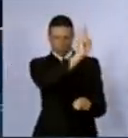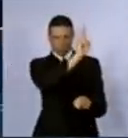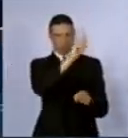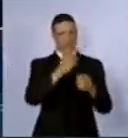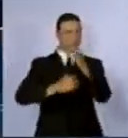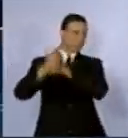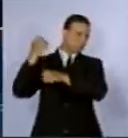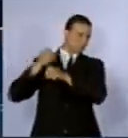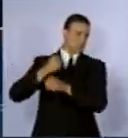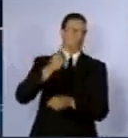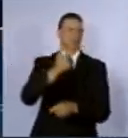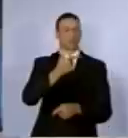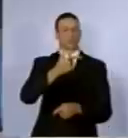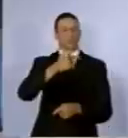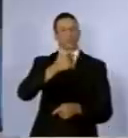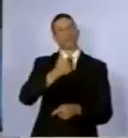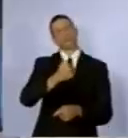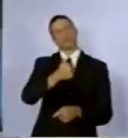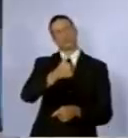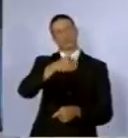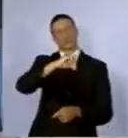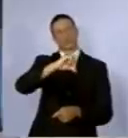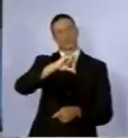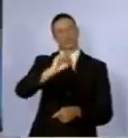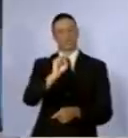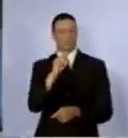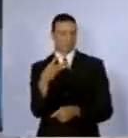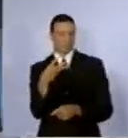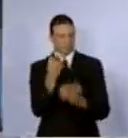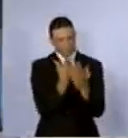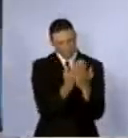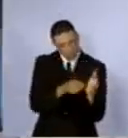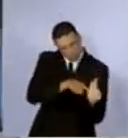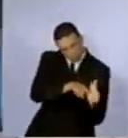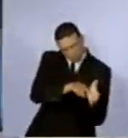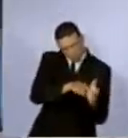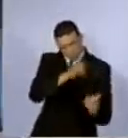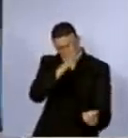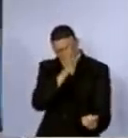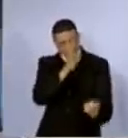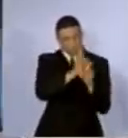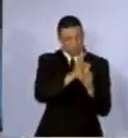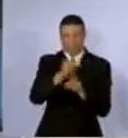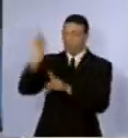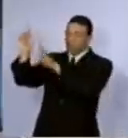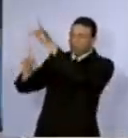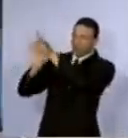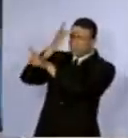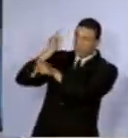também descobriu que há um claro e presente e sempre crescente perigo para a população de nosso país